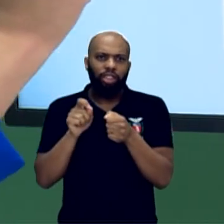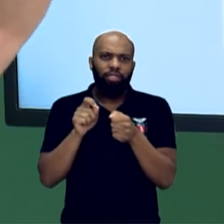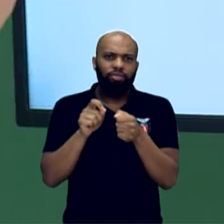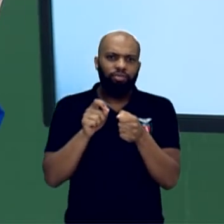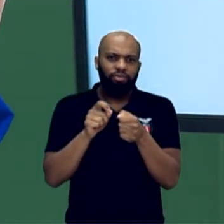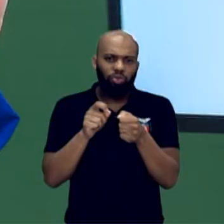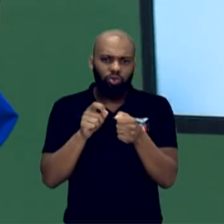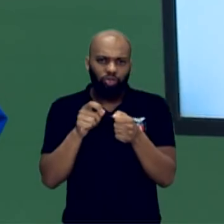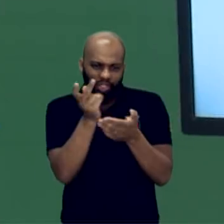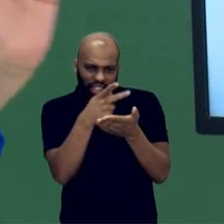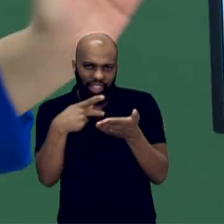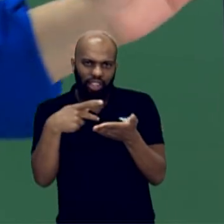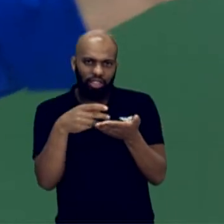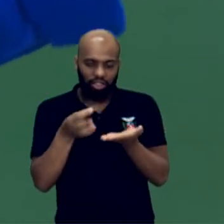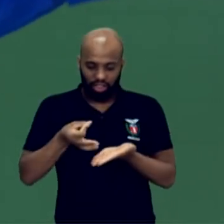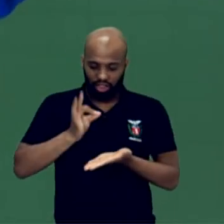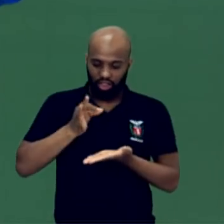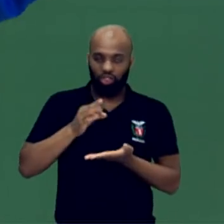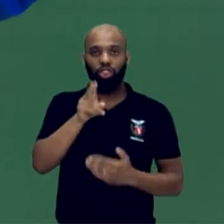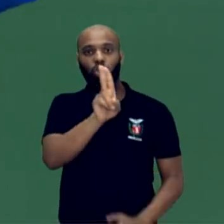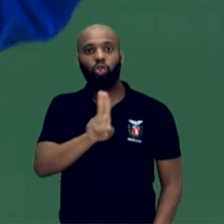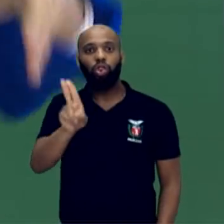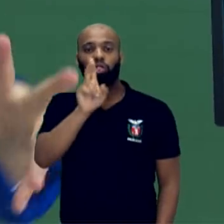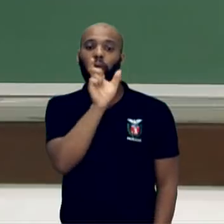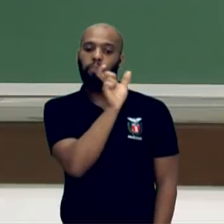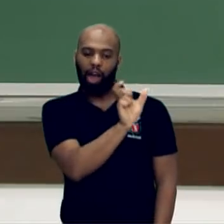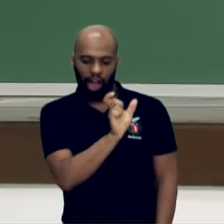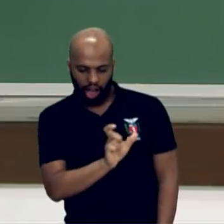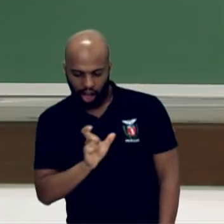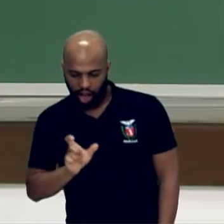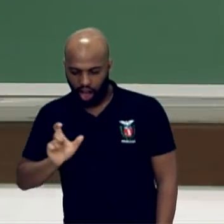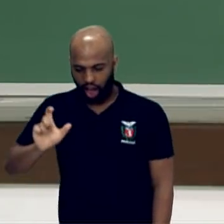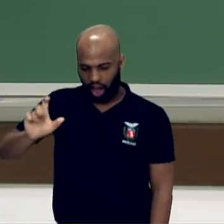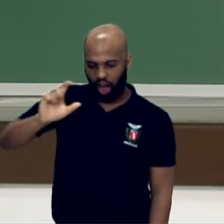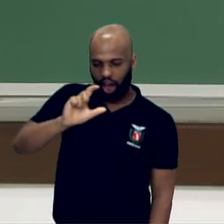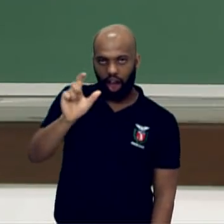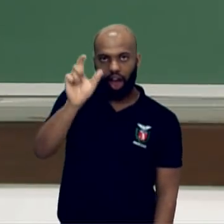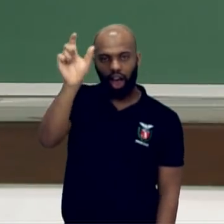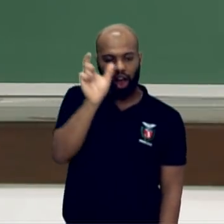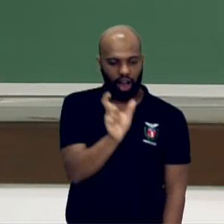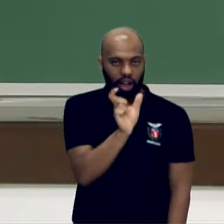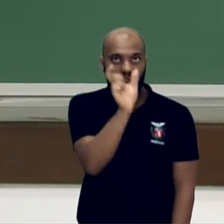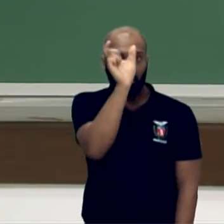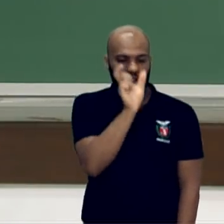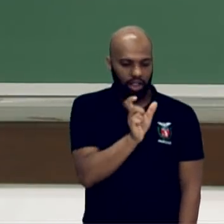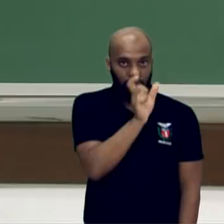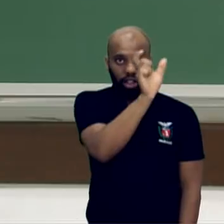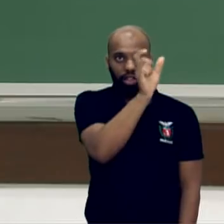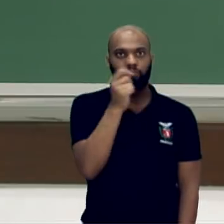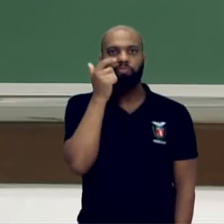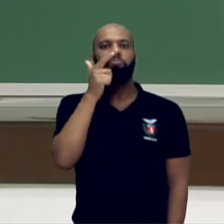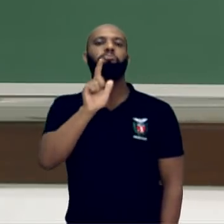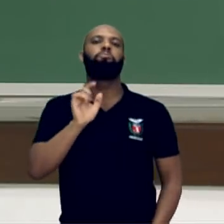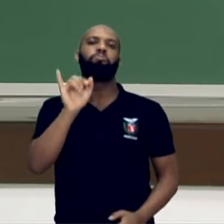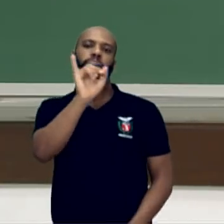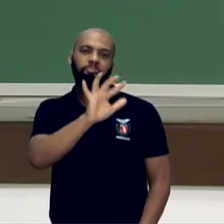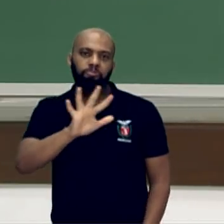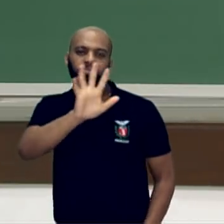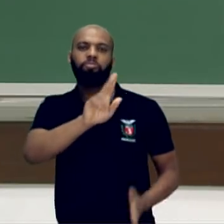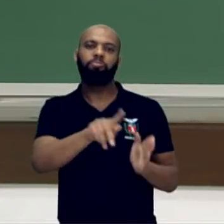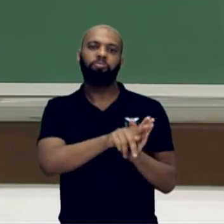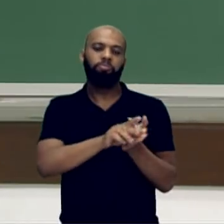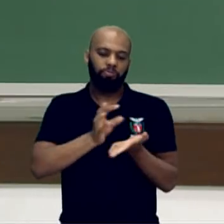xícara? Ele usou as palavras. Então, para construir esse recurso gráfico,